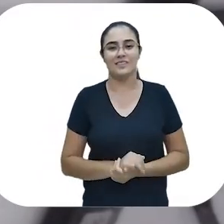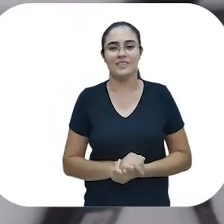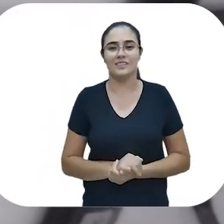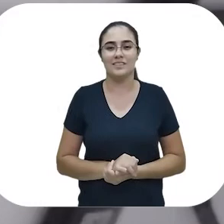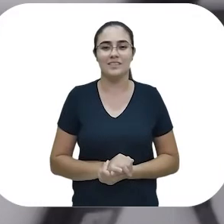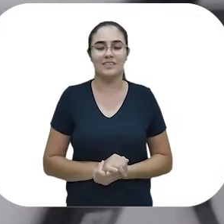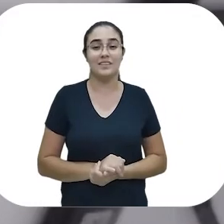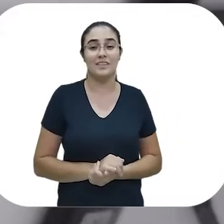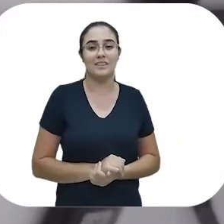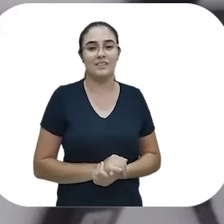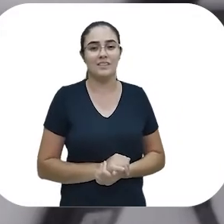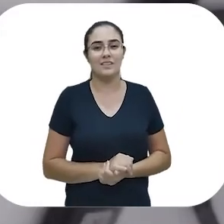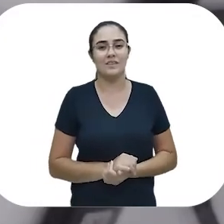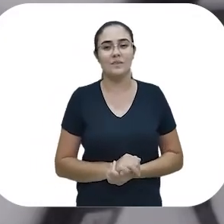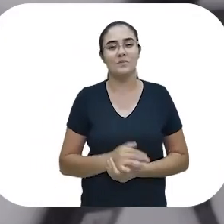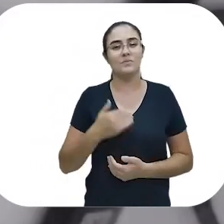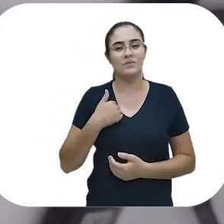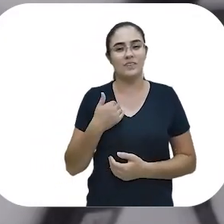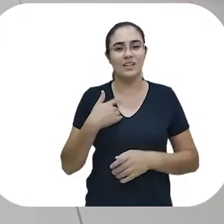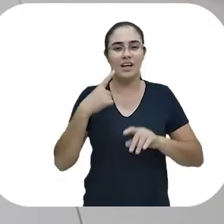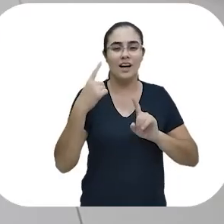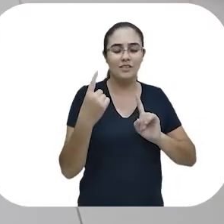canção, me eleva.